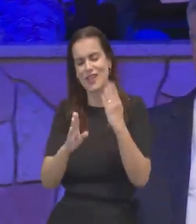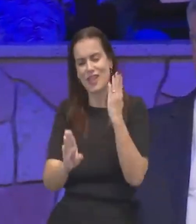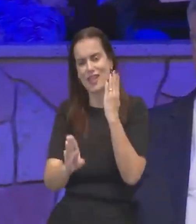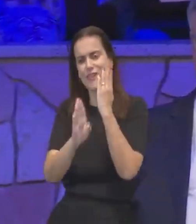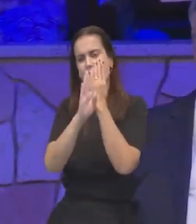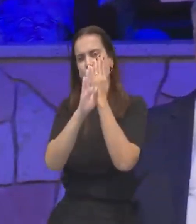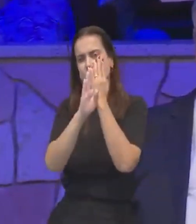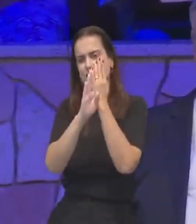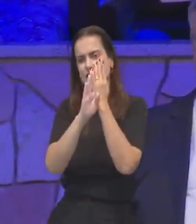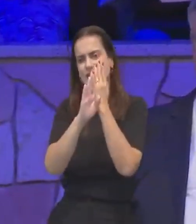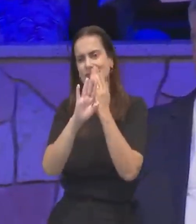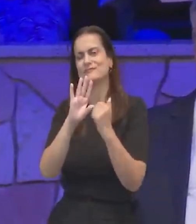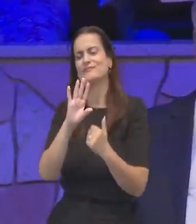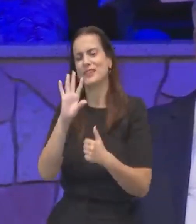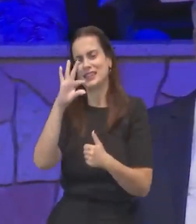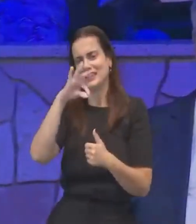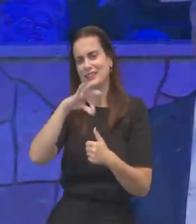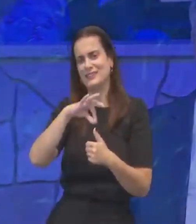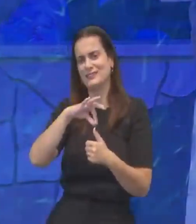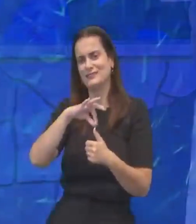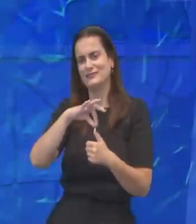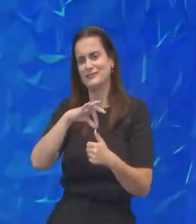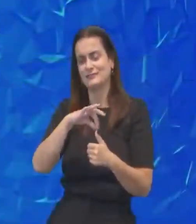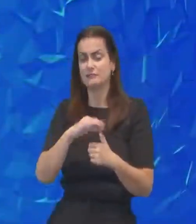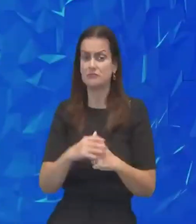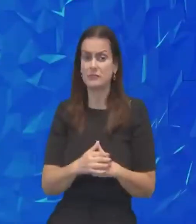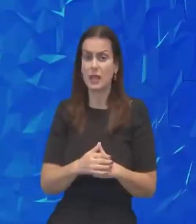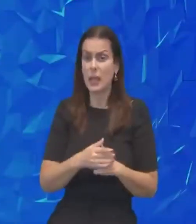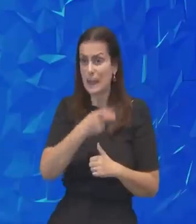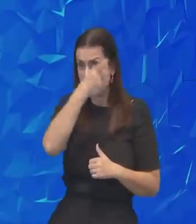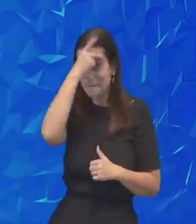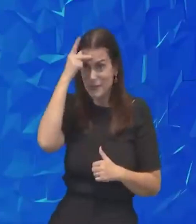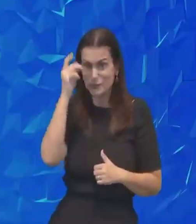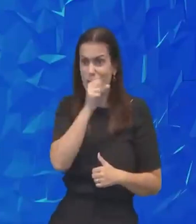Saíram, pois, da cidade e vinham ter com ele.